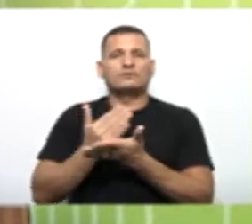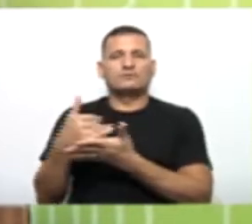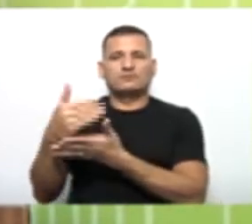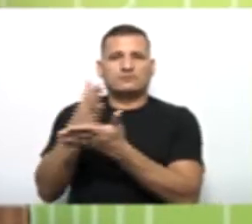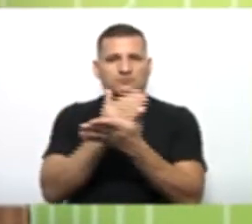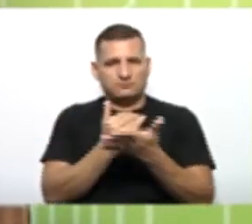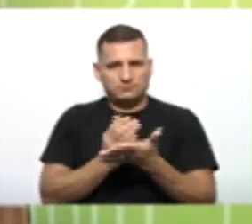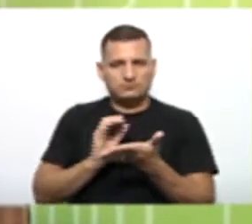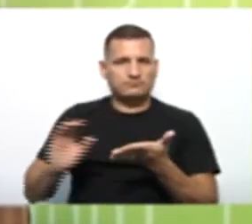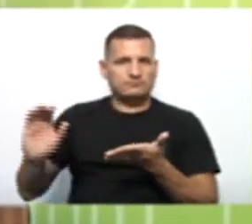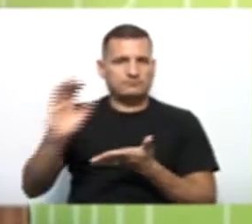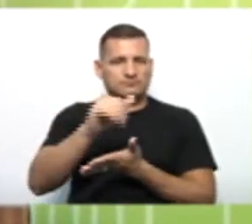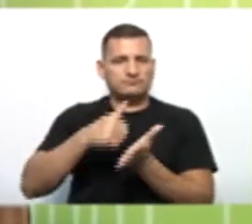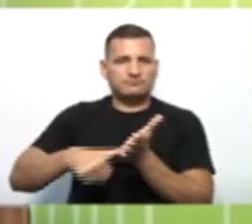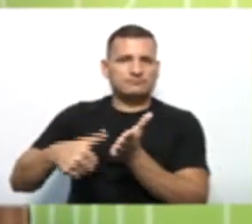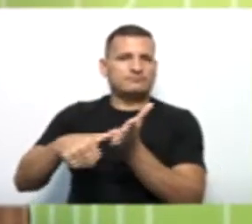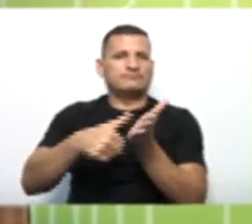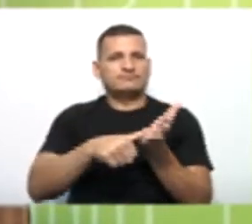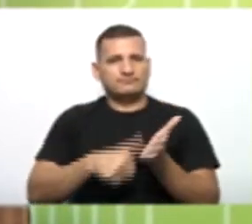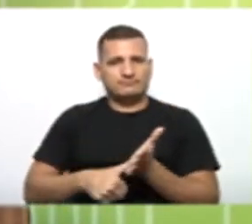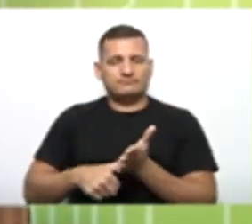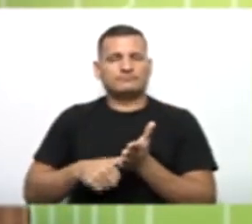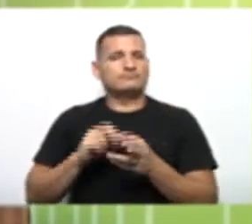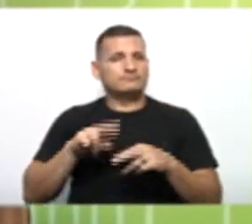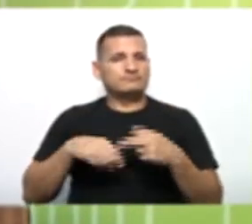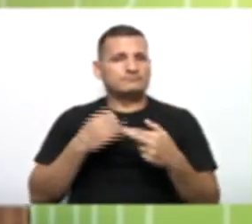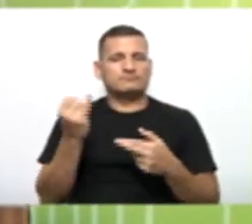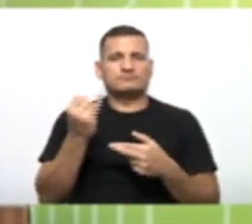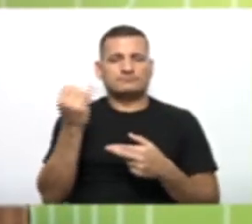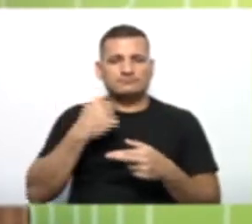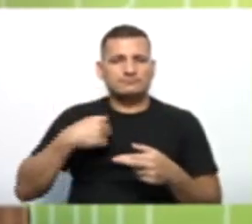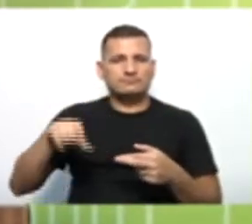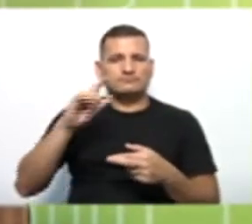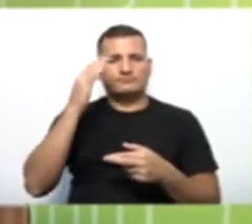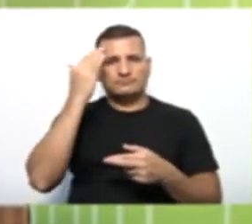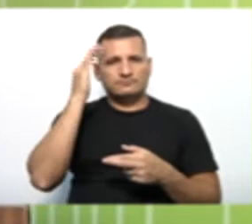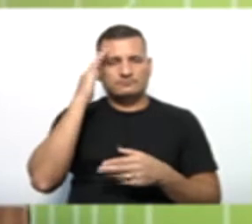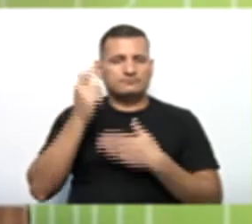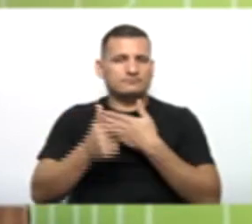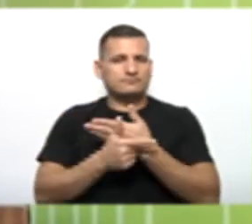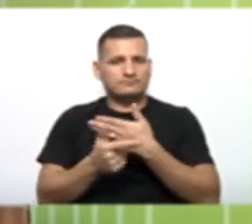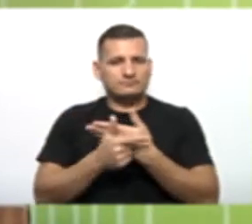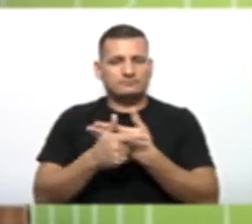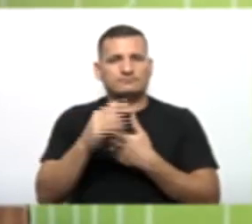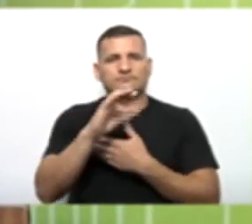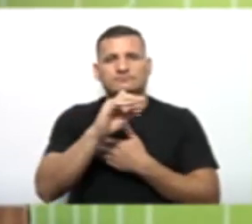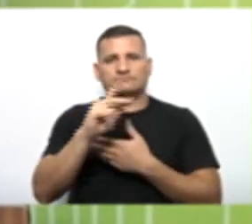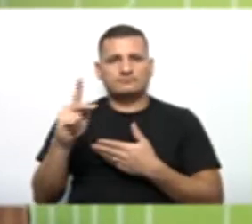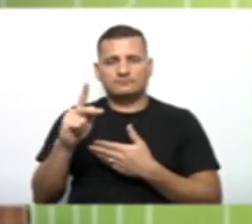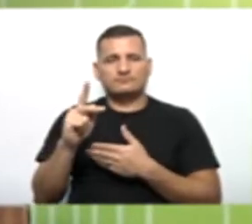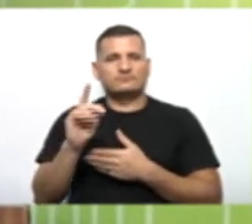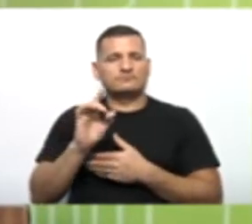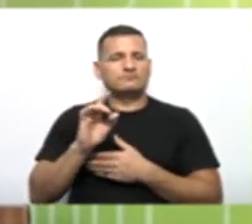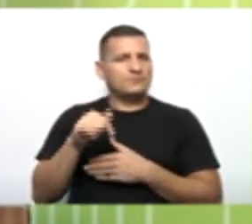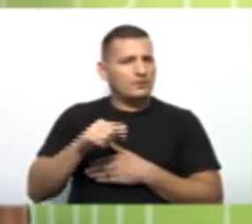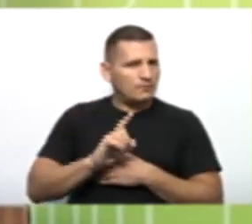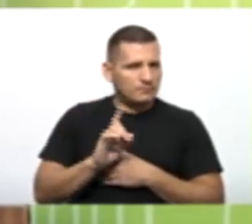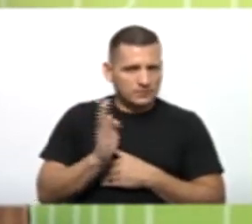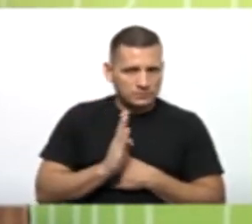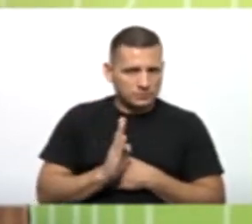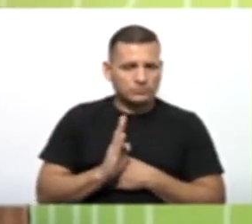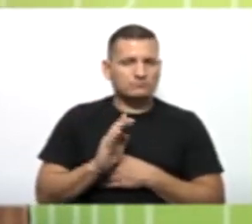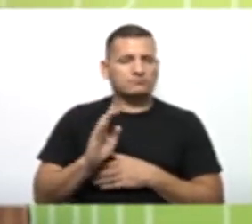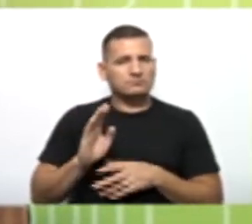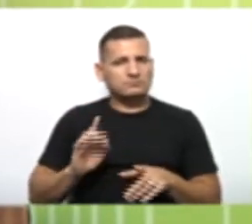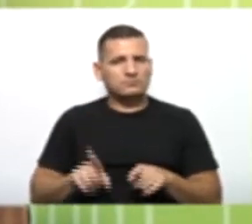né daí a importância né de nós compreendermos o papel das cooperativas não só no brasil mas no